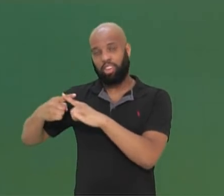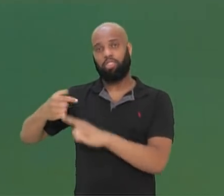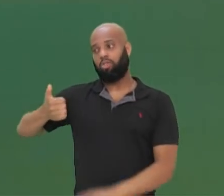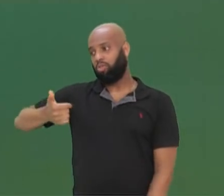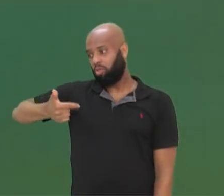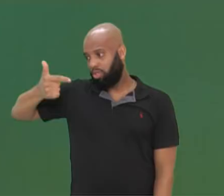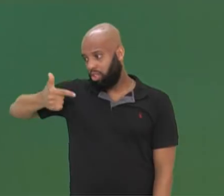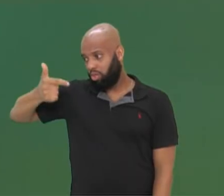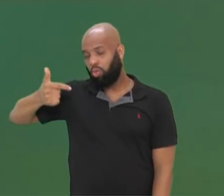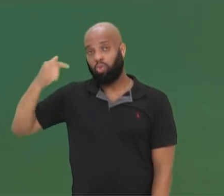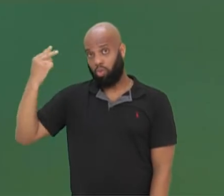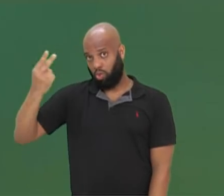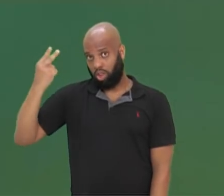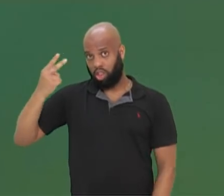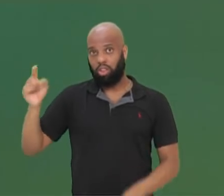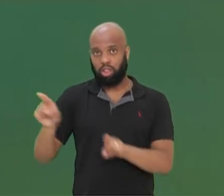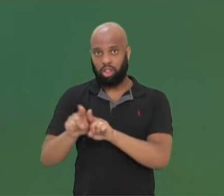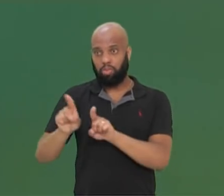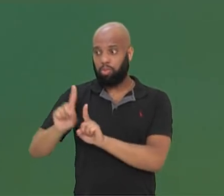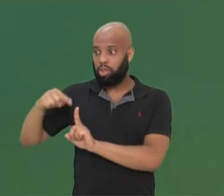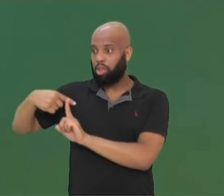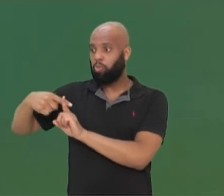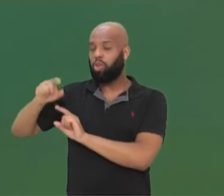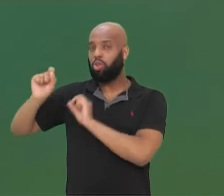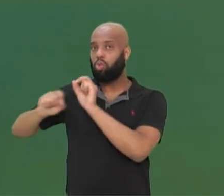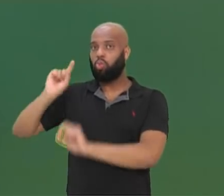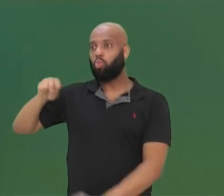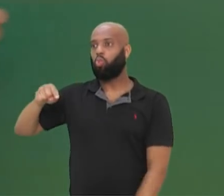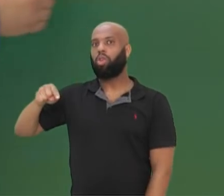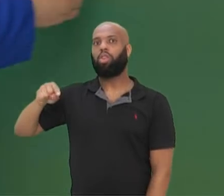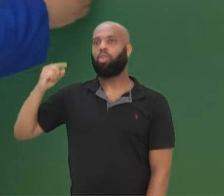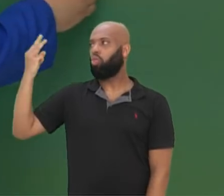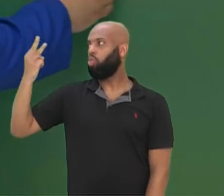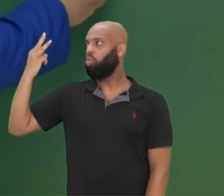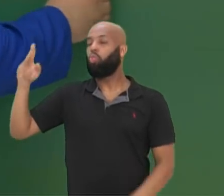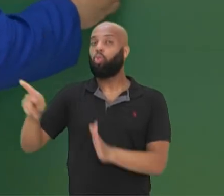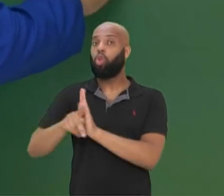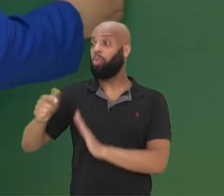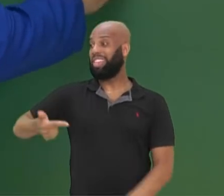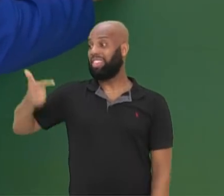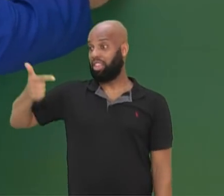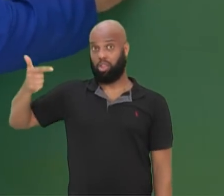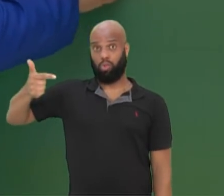quadrado, mais o cubo do segundo.